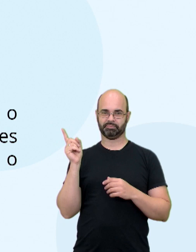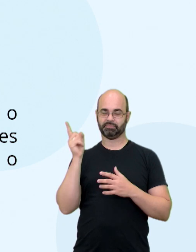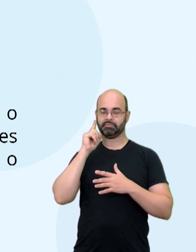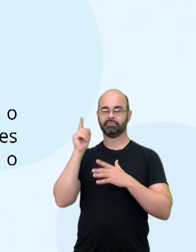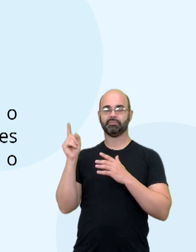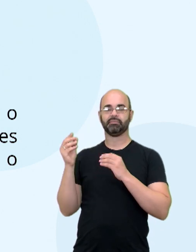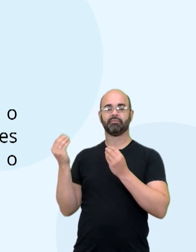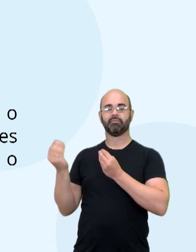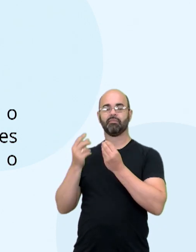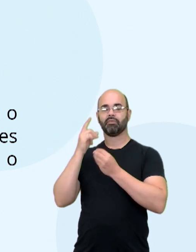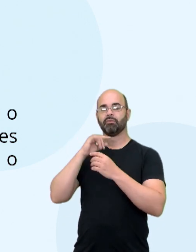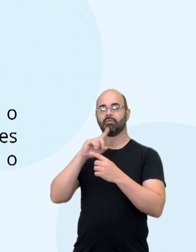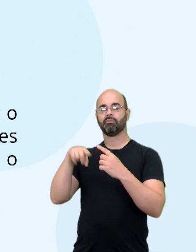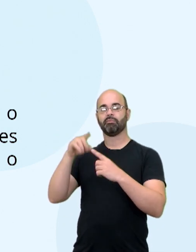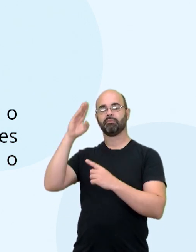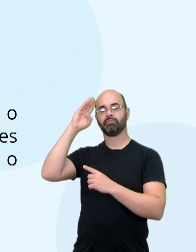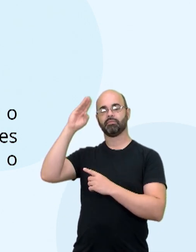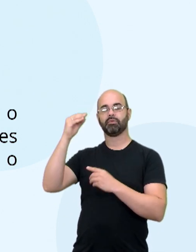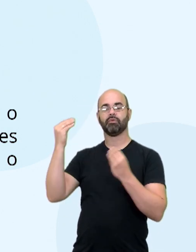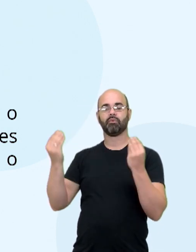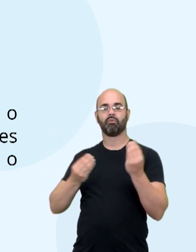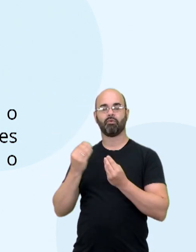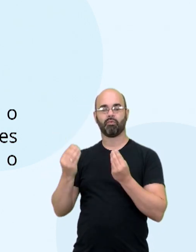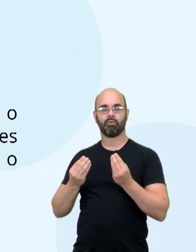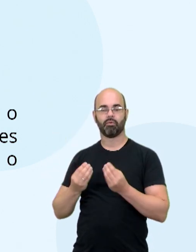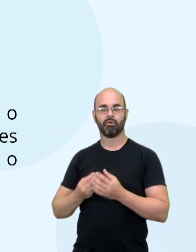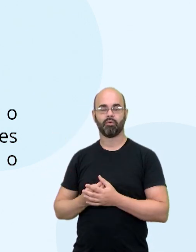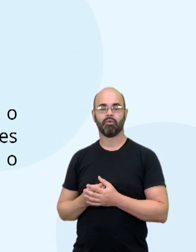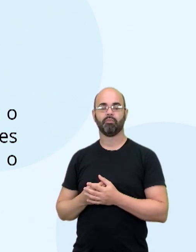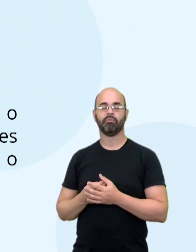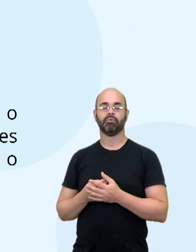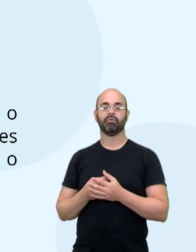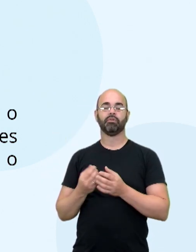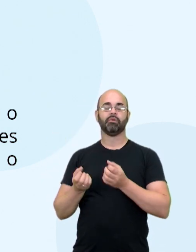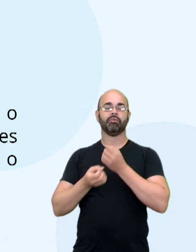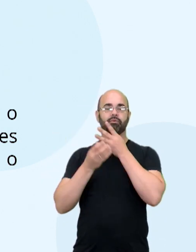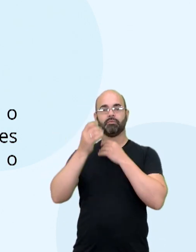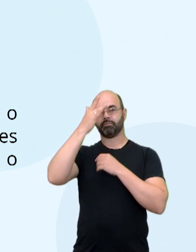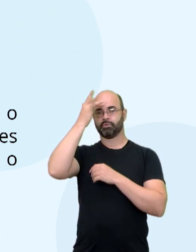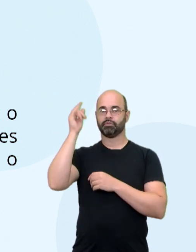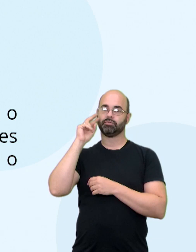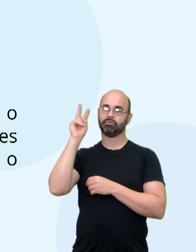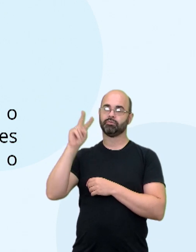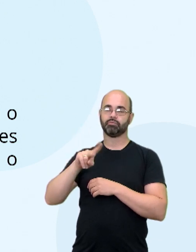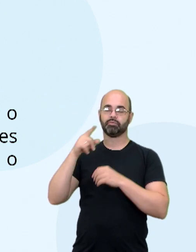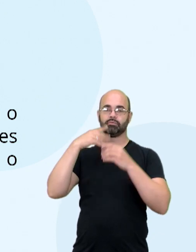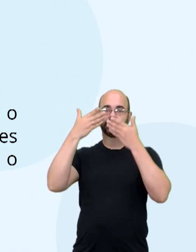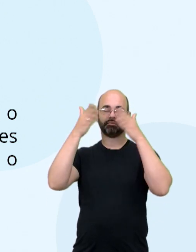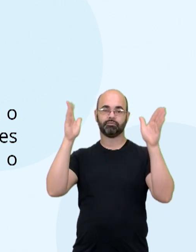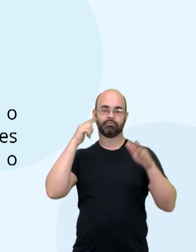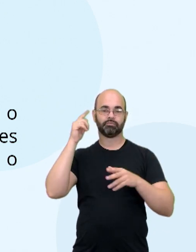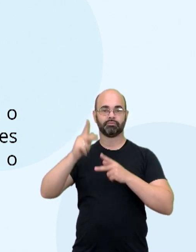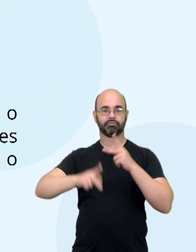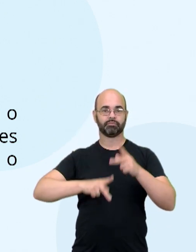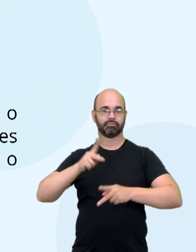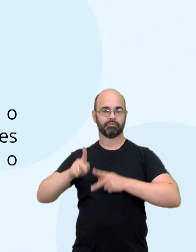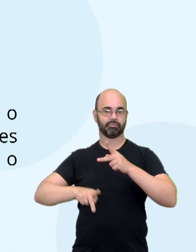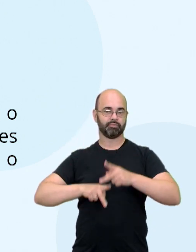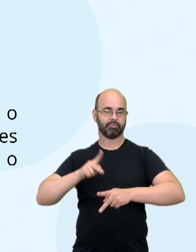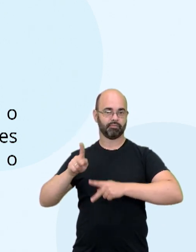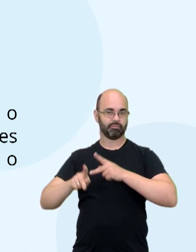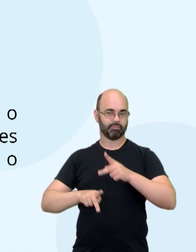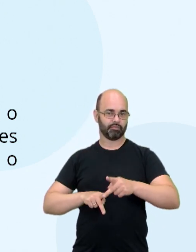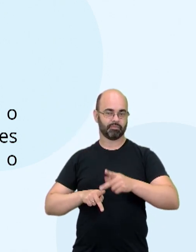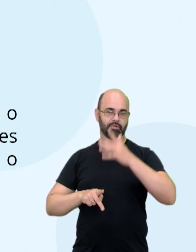objetivo é possibilitar que os dados numéricos ampliem o olhar do estudante sobre as populações e as diferentes